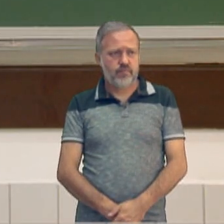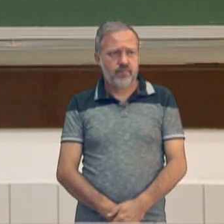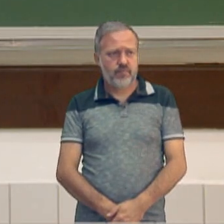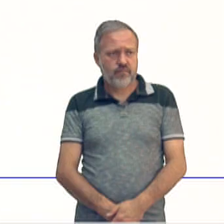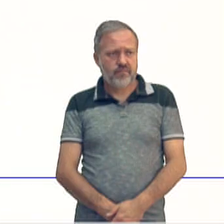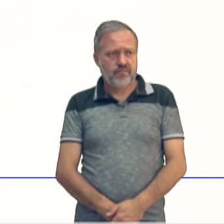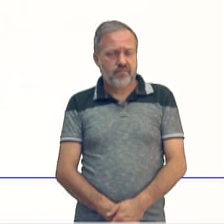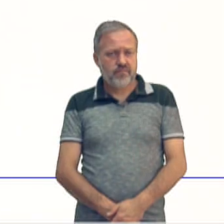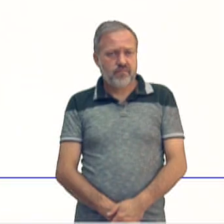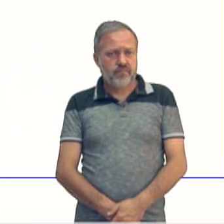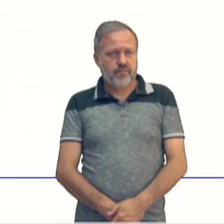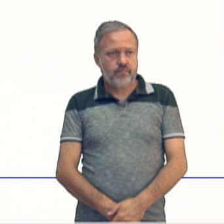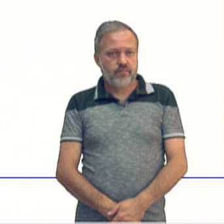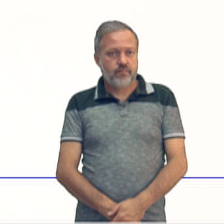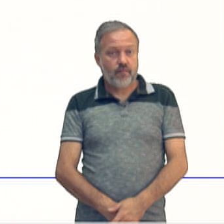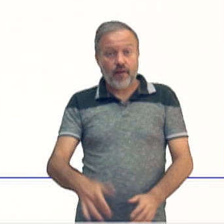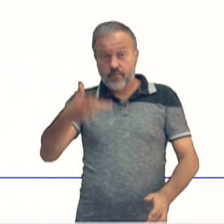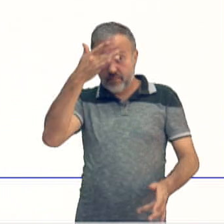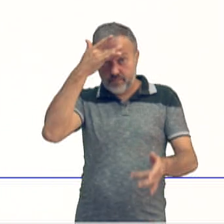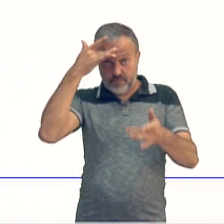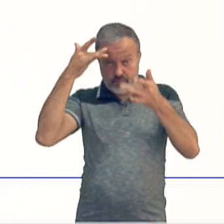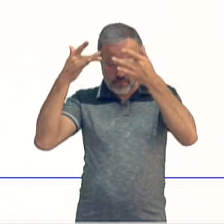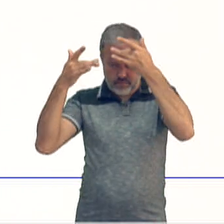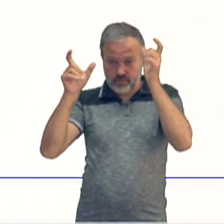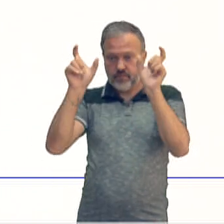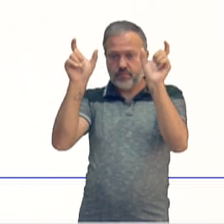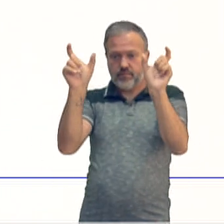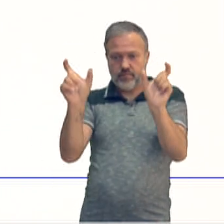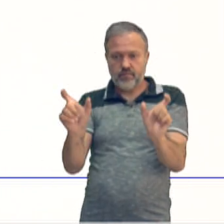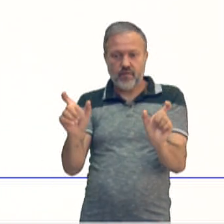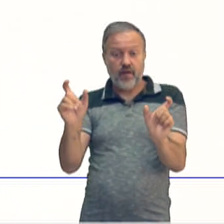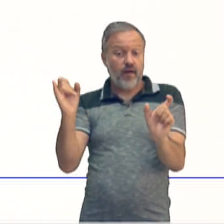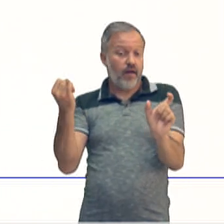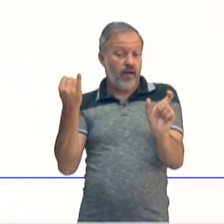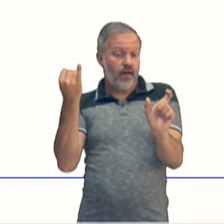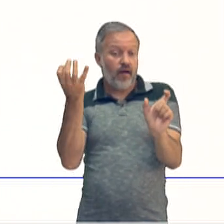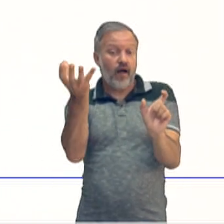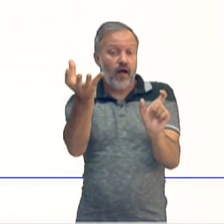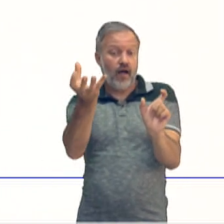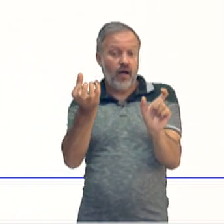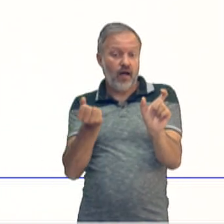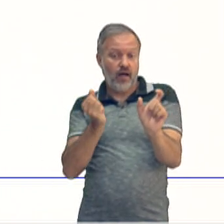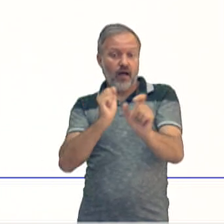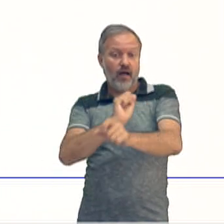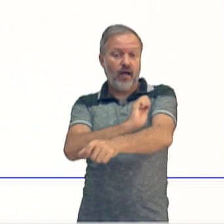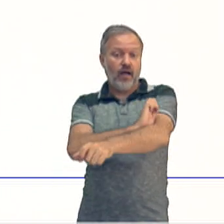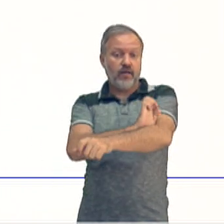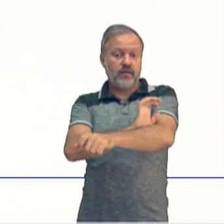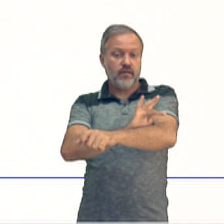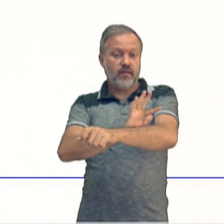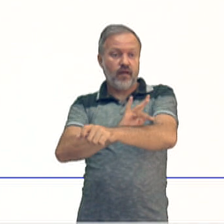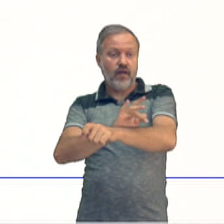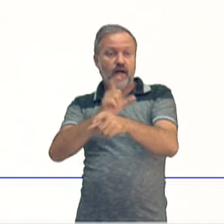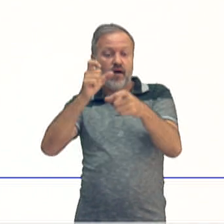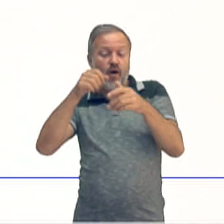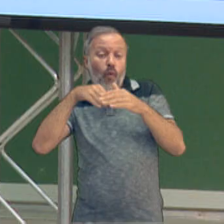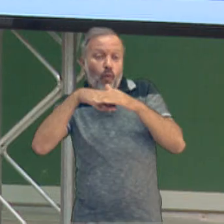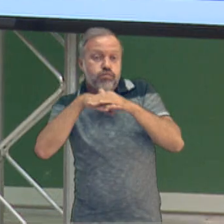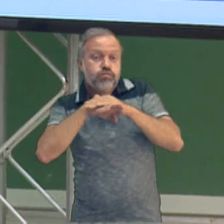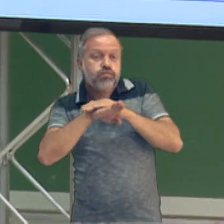hoje. Em seres humanos, a fonte primária de obtenção de energia e a principal reserva energética